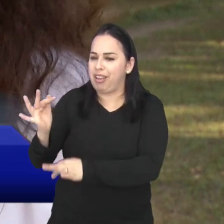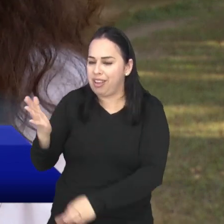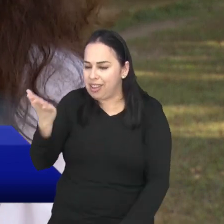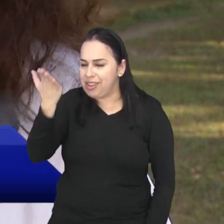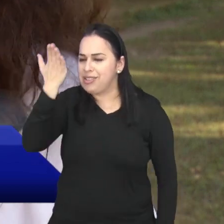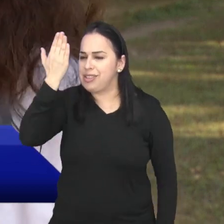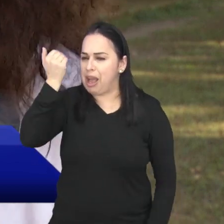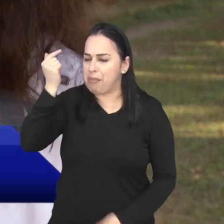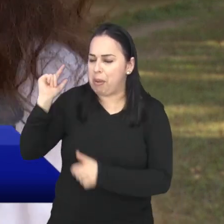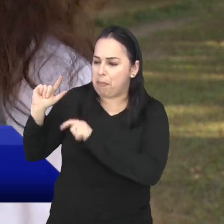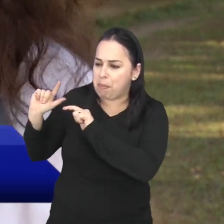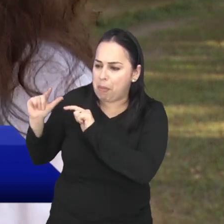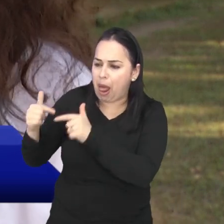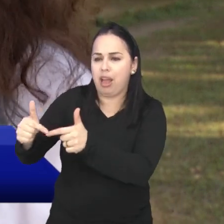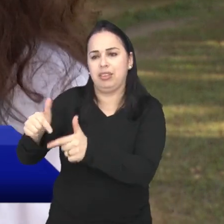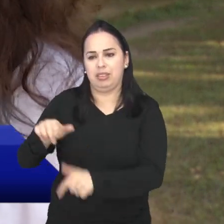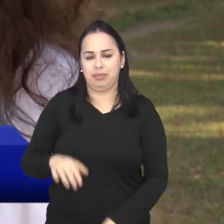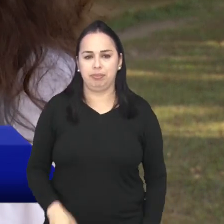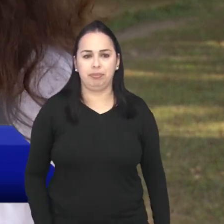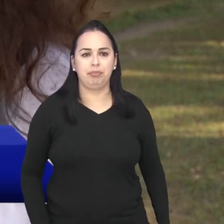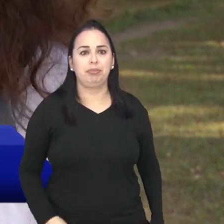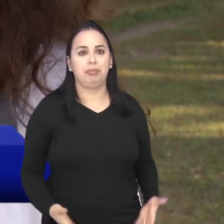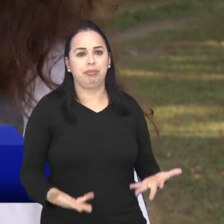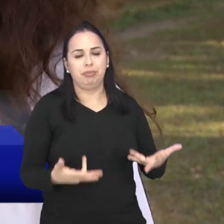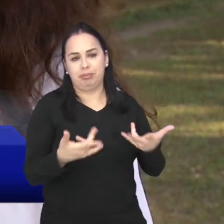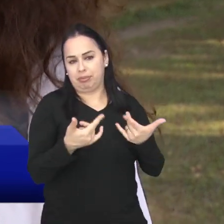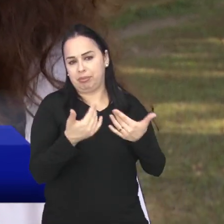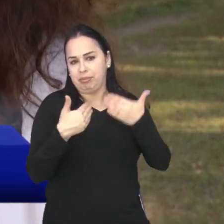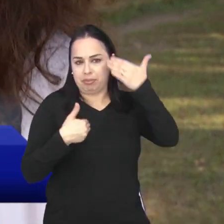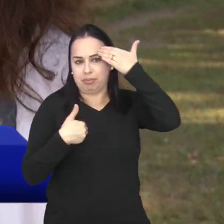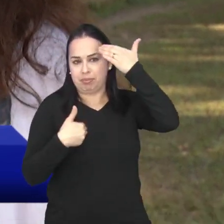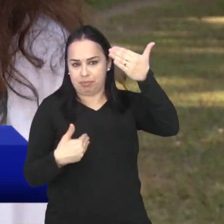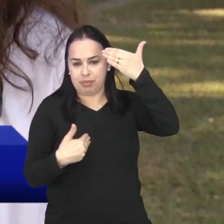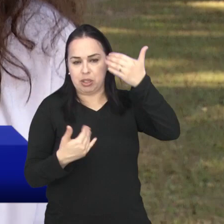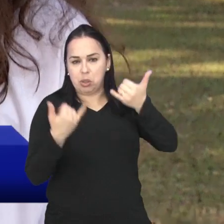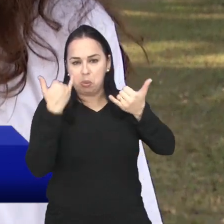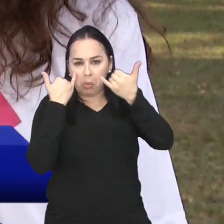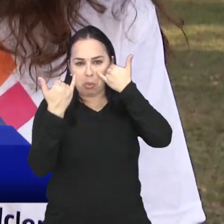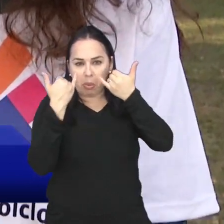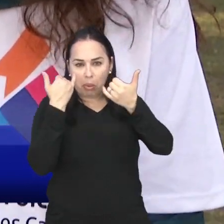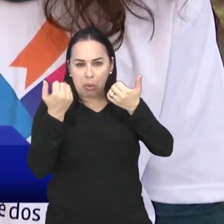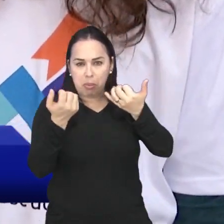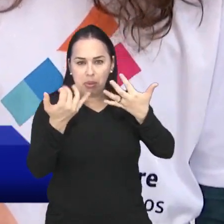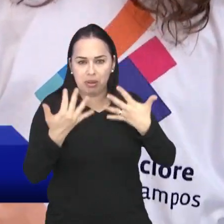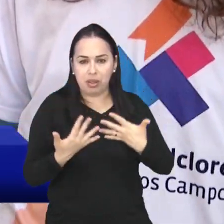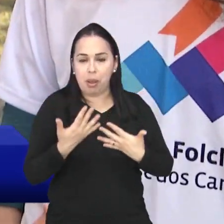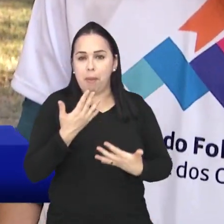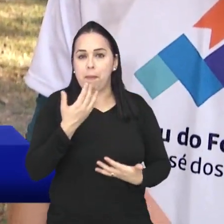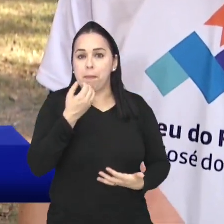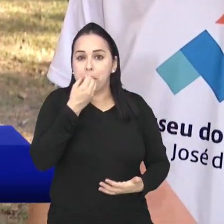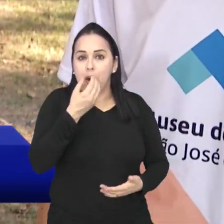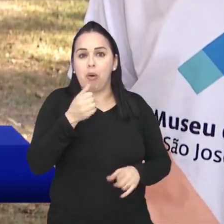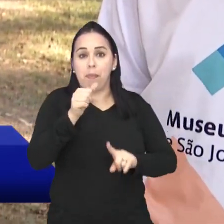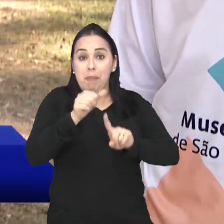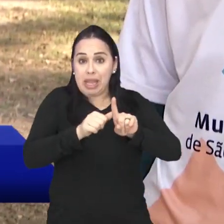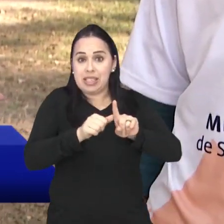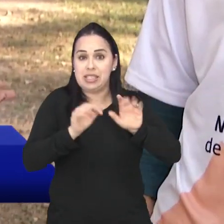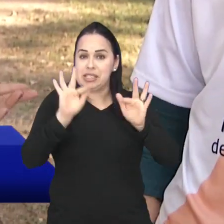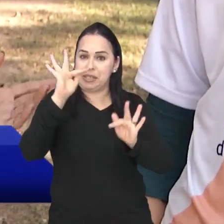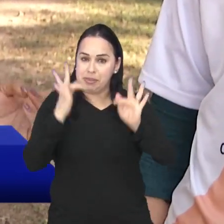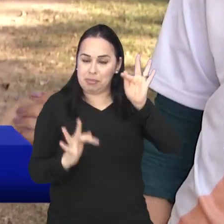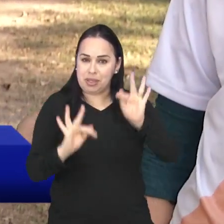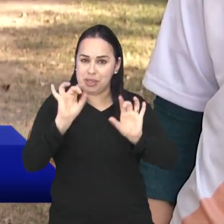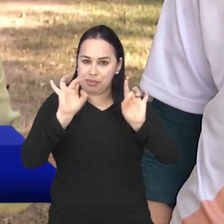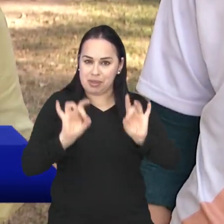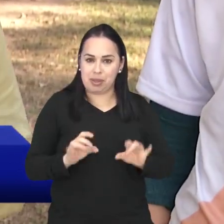saberes envolvidos na sua própria trajetória de vida, né? Maravilha, então. Camila, muito obrigada, viu, pelas informações. Um bom mês do folclore